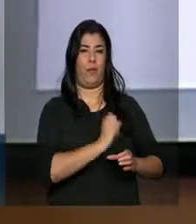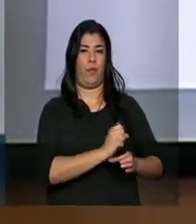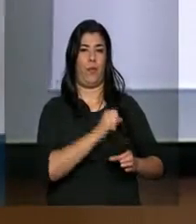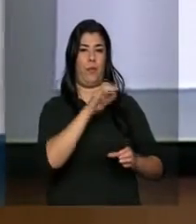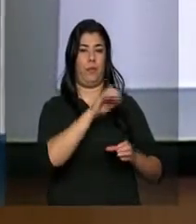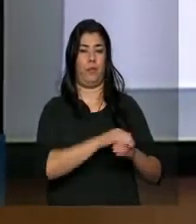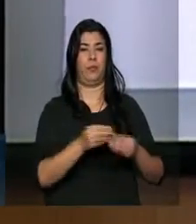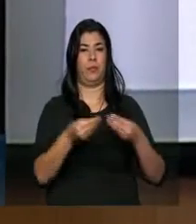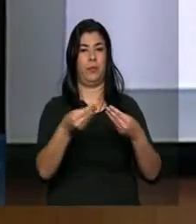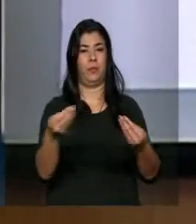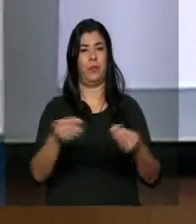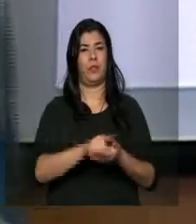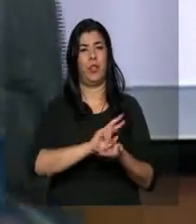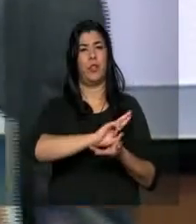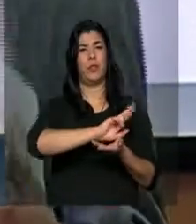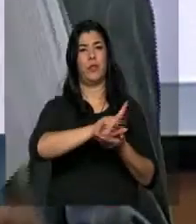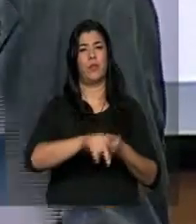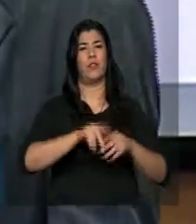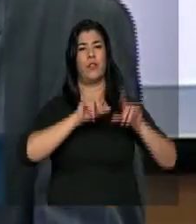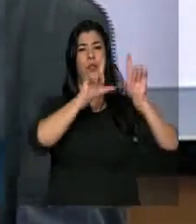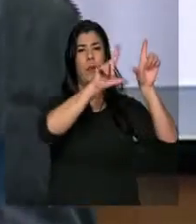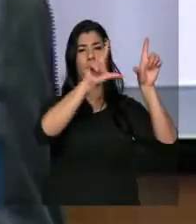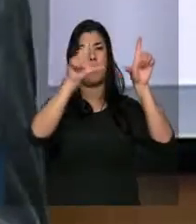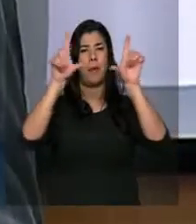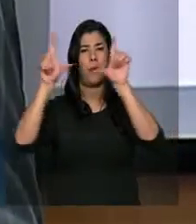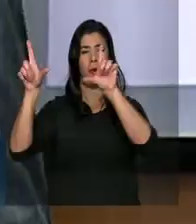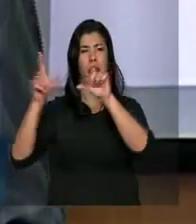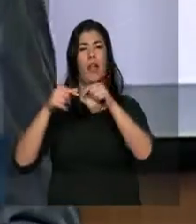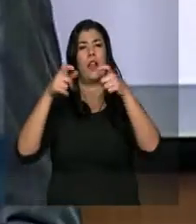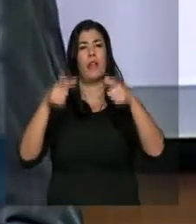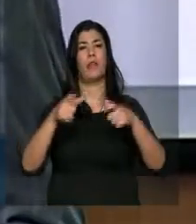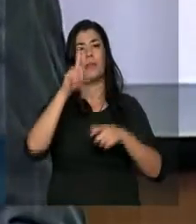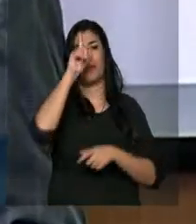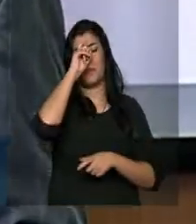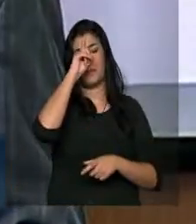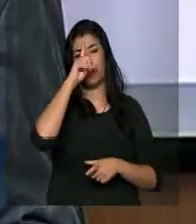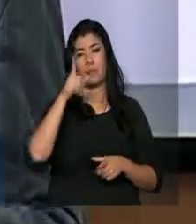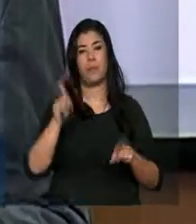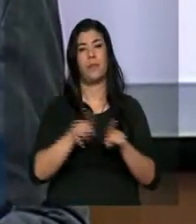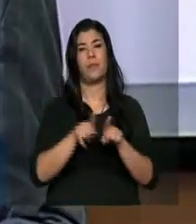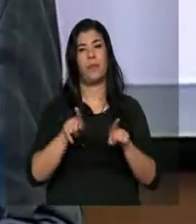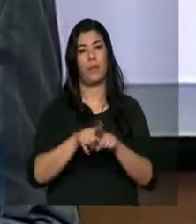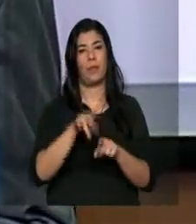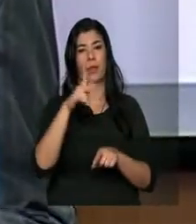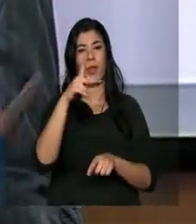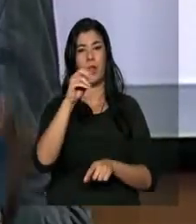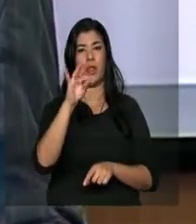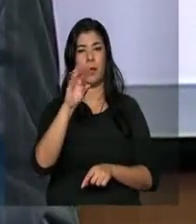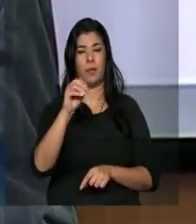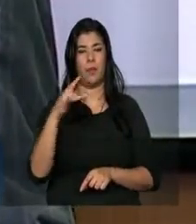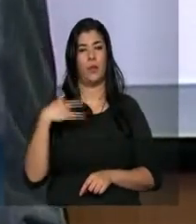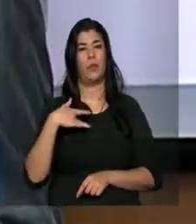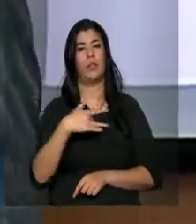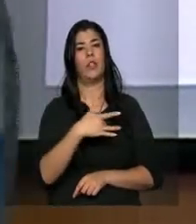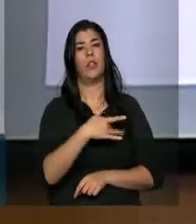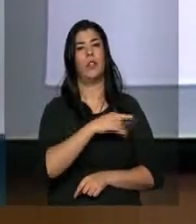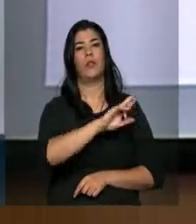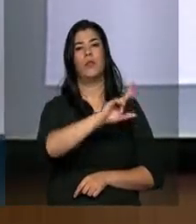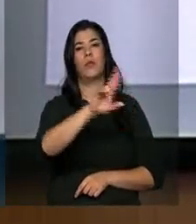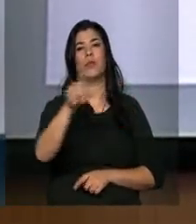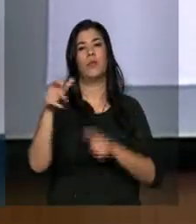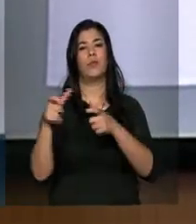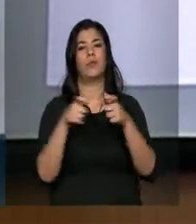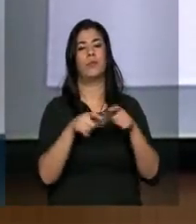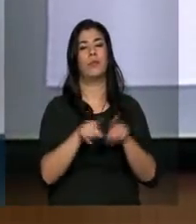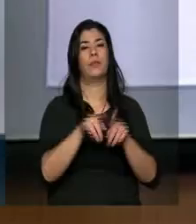cartazes espalhados nos postos de saúde e nos bancos de leite. E a campanha, tirando essa parte impressa,